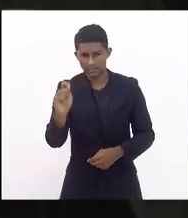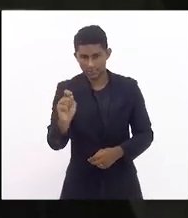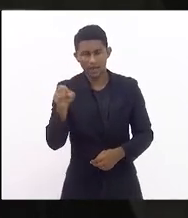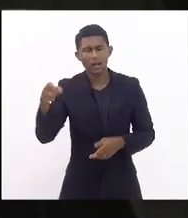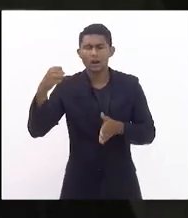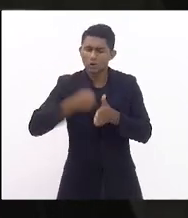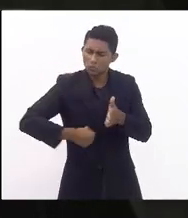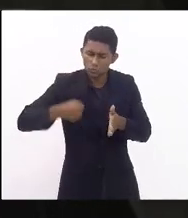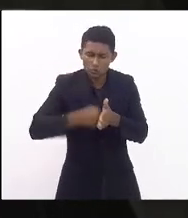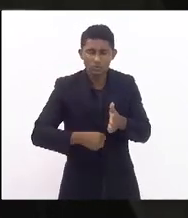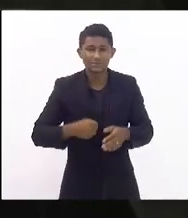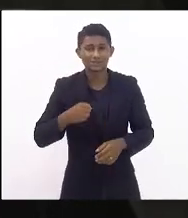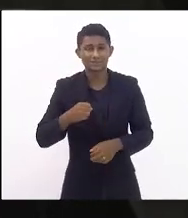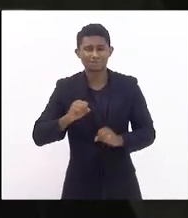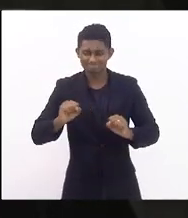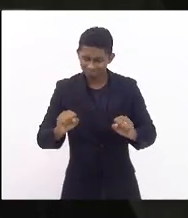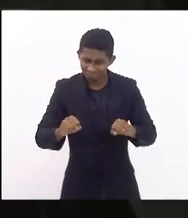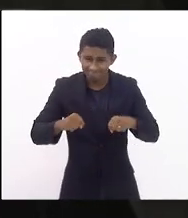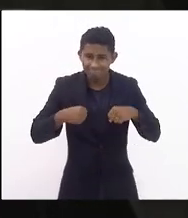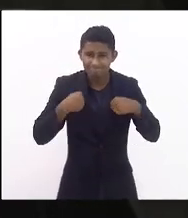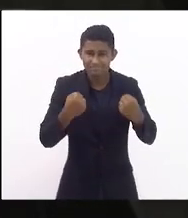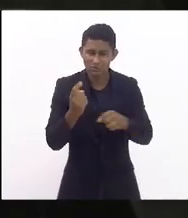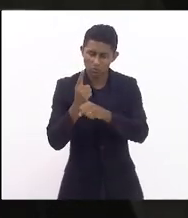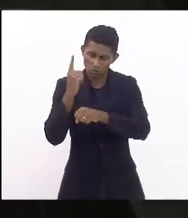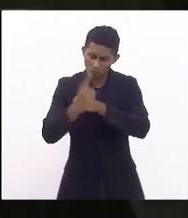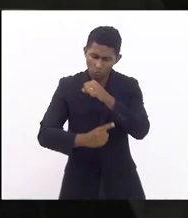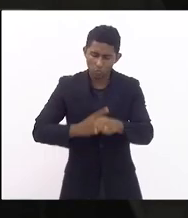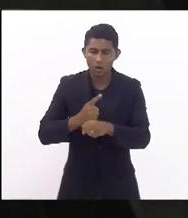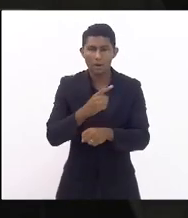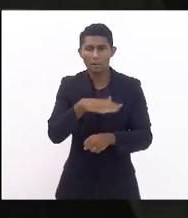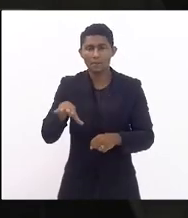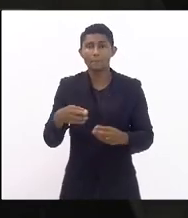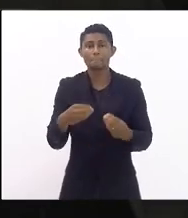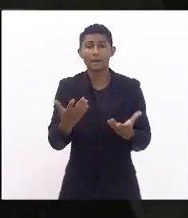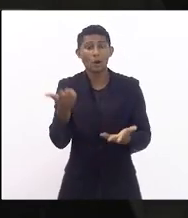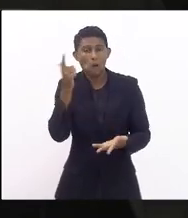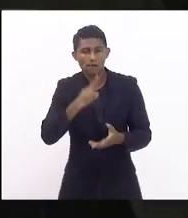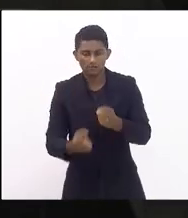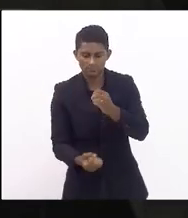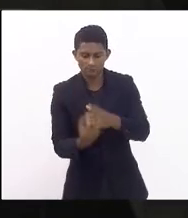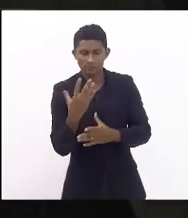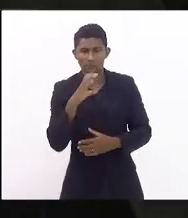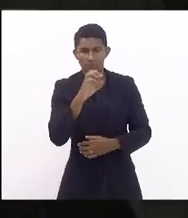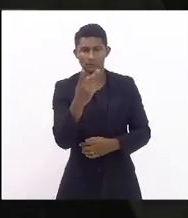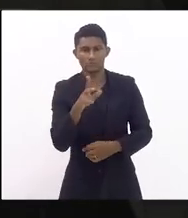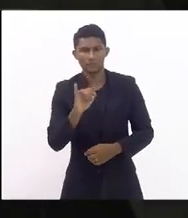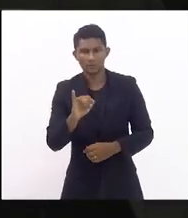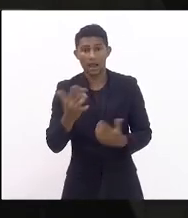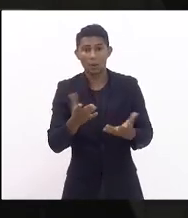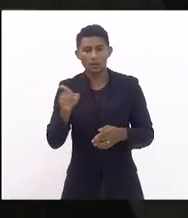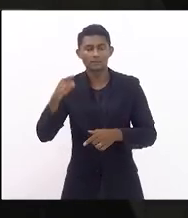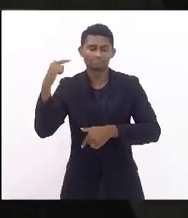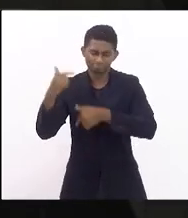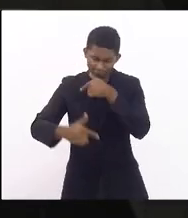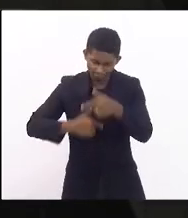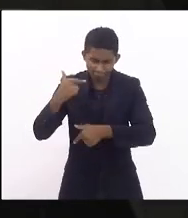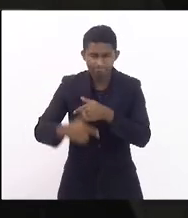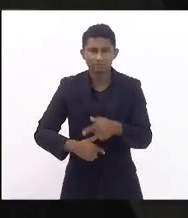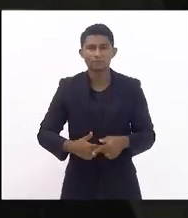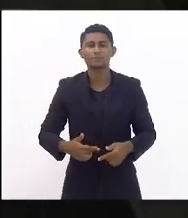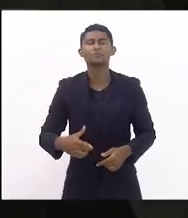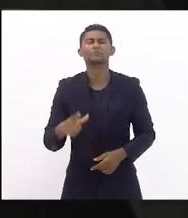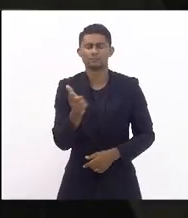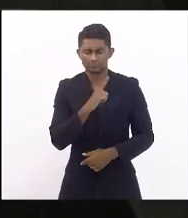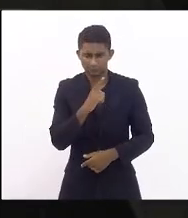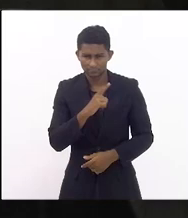meio pelejando para que essa CPI fosse instaurada, e agora ela está trabalhando. A CPI está